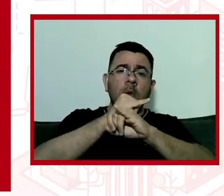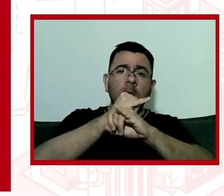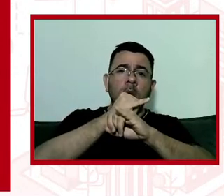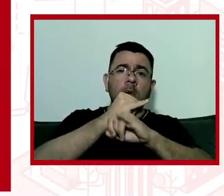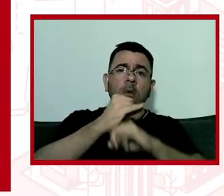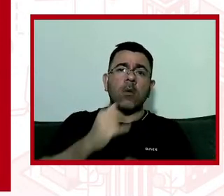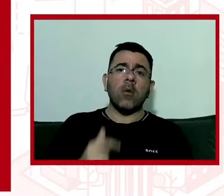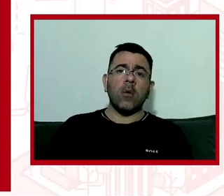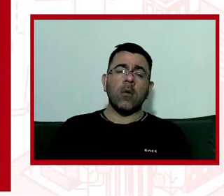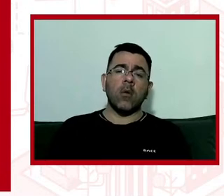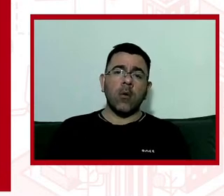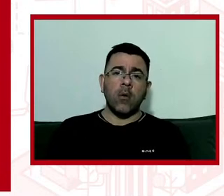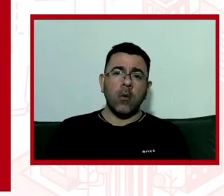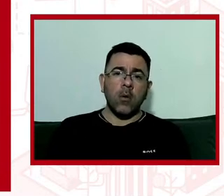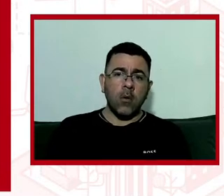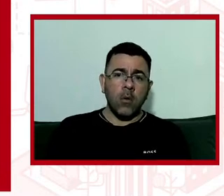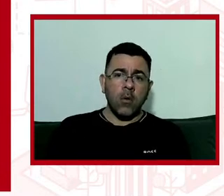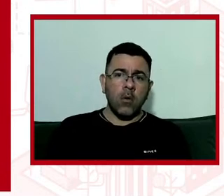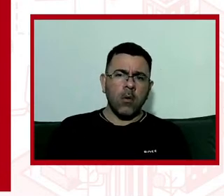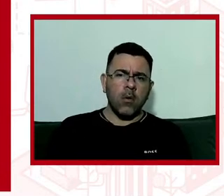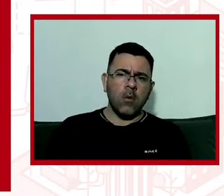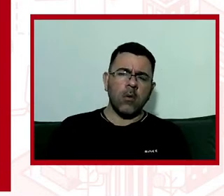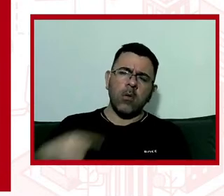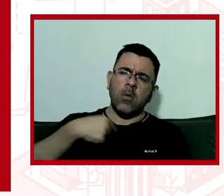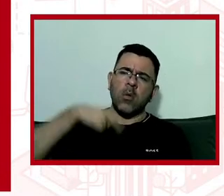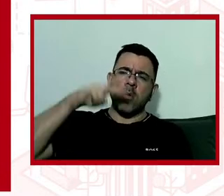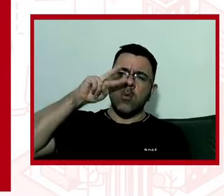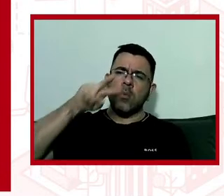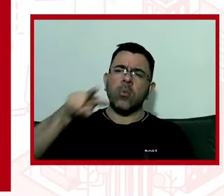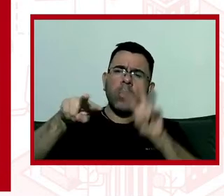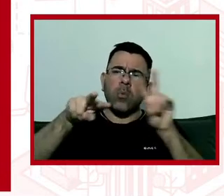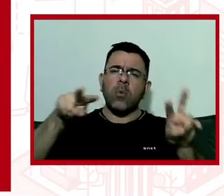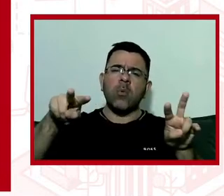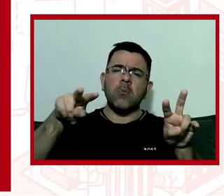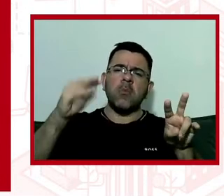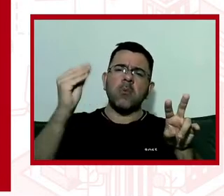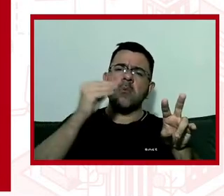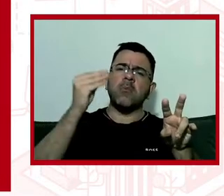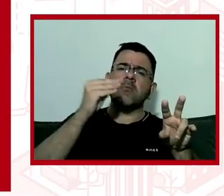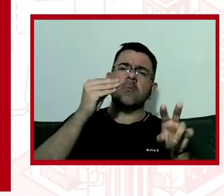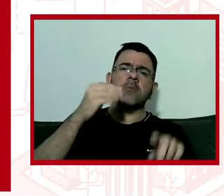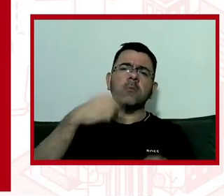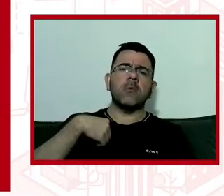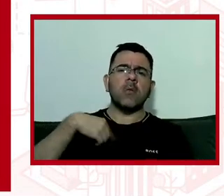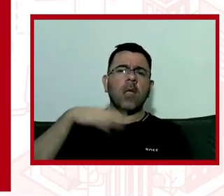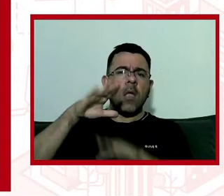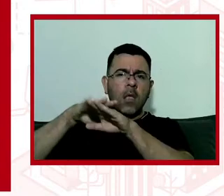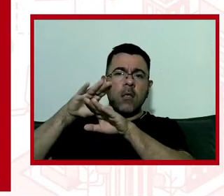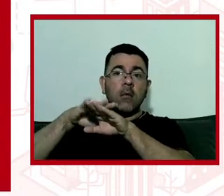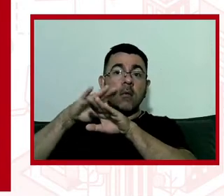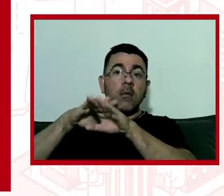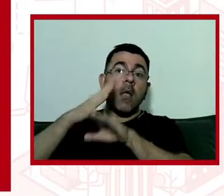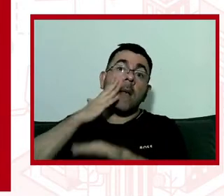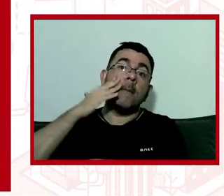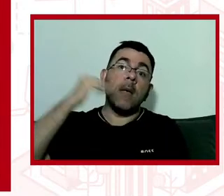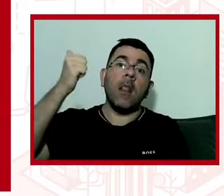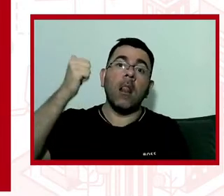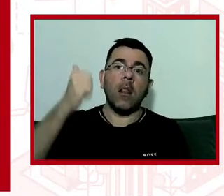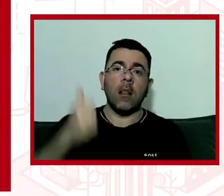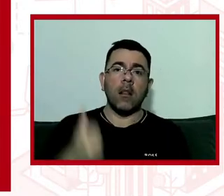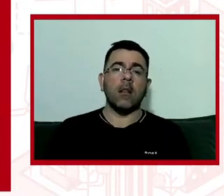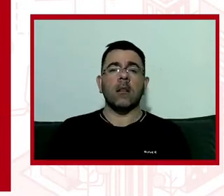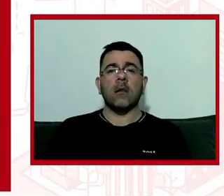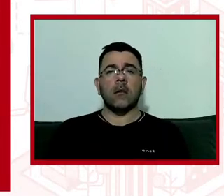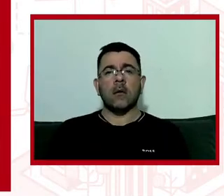Jobs disse mas eu olhei achei que ficou fraco a gente vai fazer melhor então assim eh e depois a gente foi para o Google nos